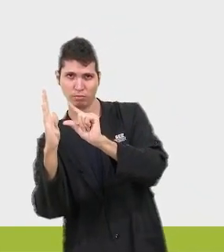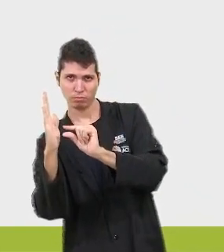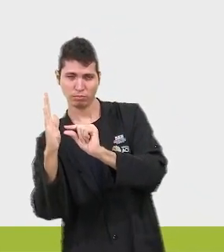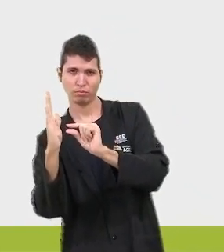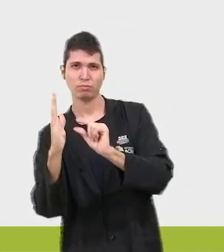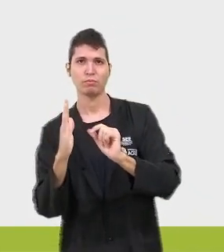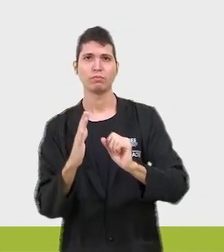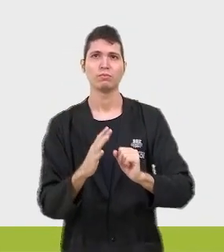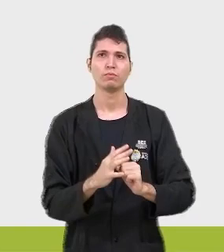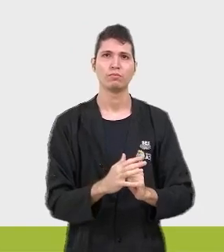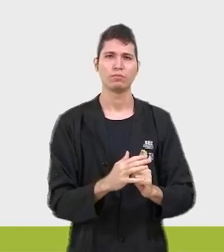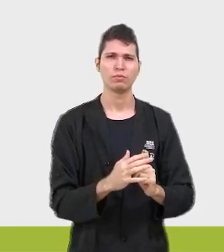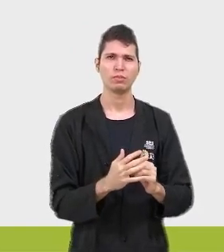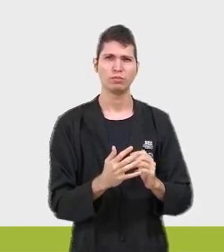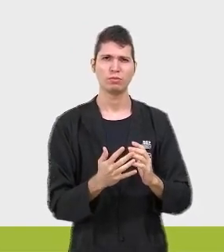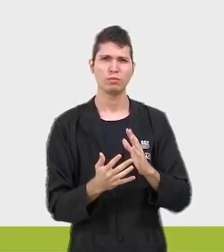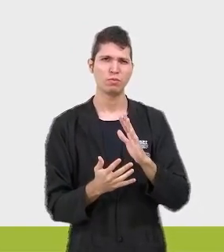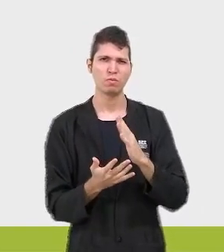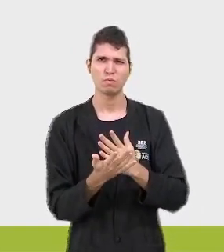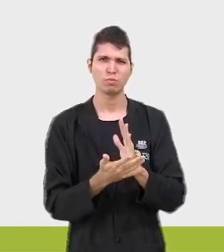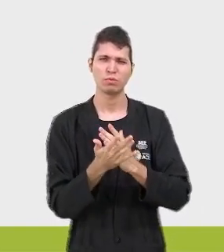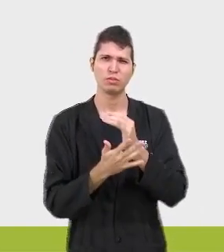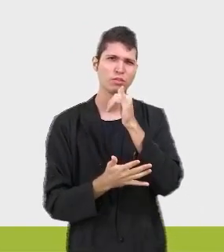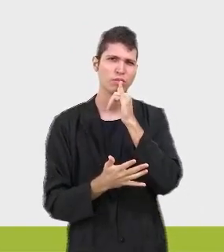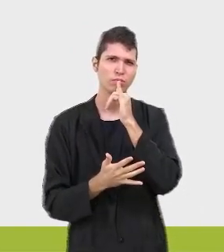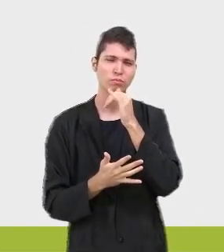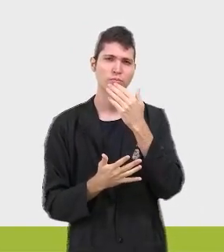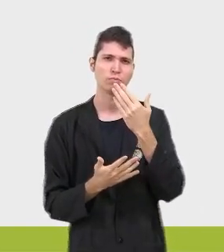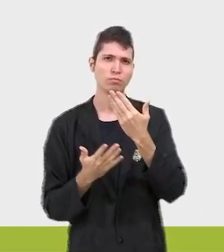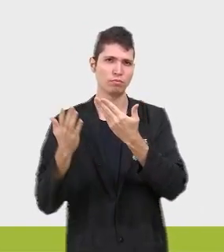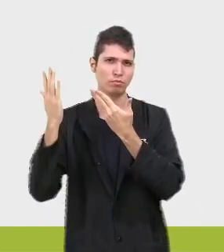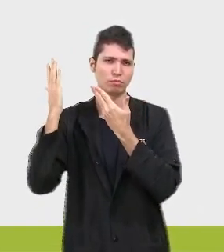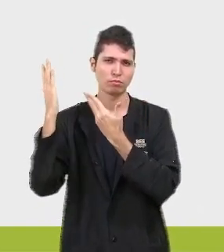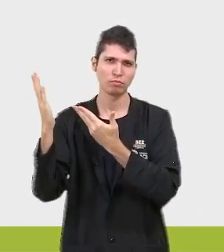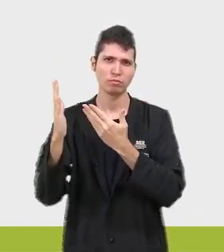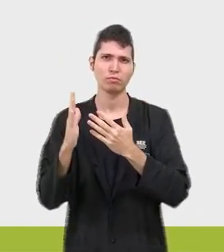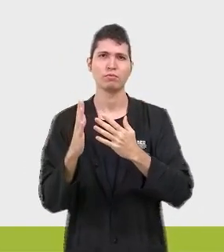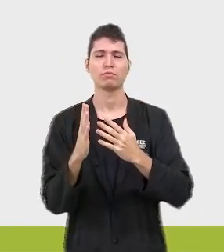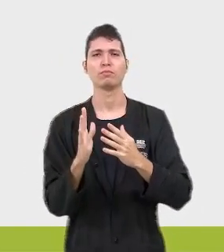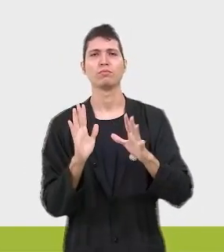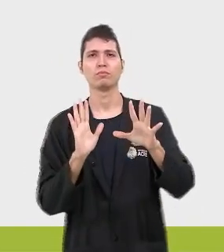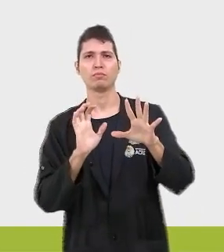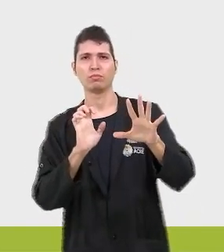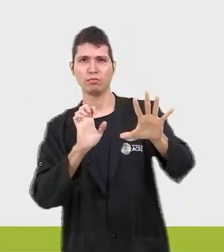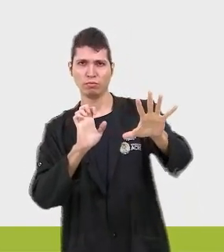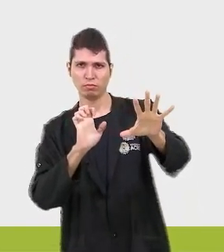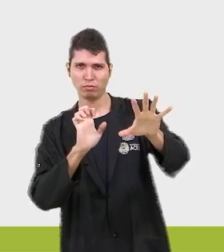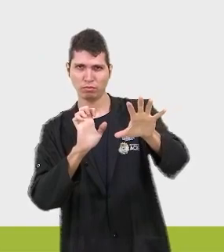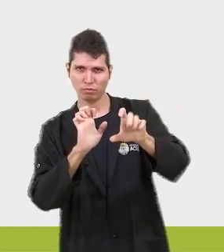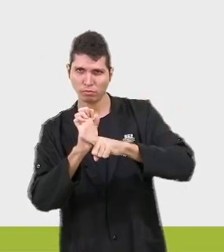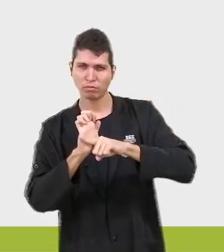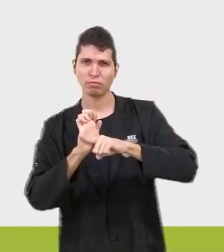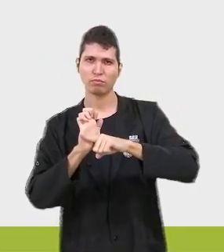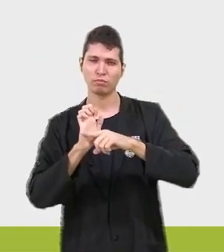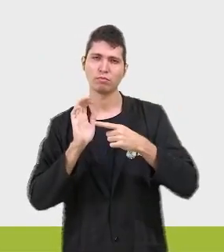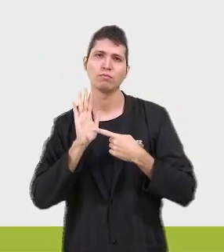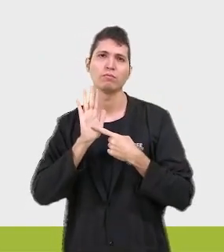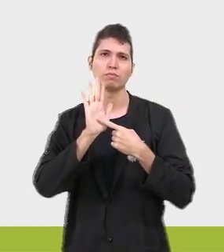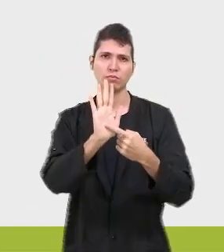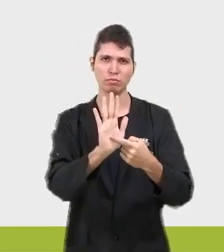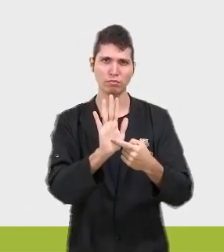não estão todos aqui, somente os essenciais da eletronegatividade. Vamos ter aí, como eu falei, o elemento